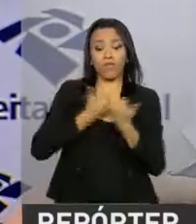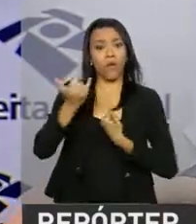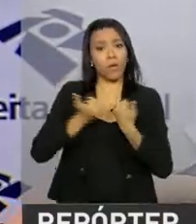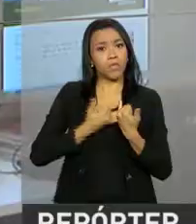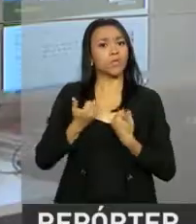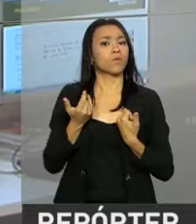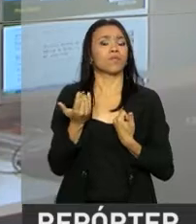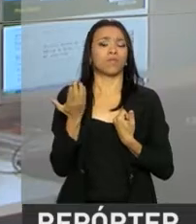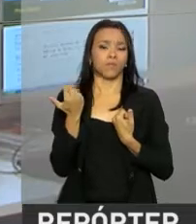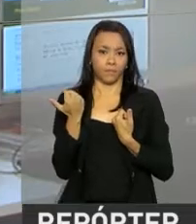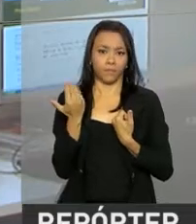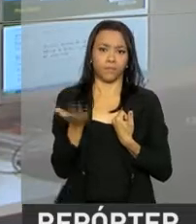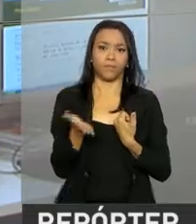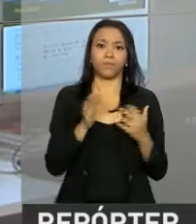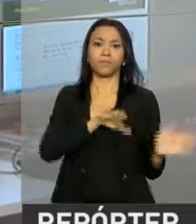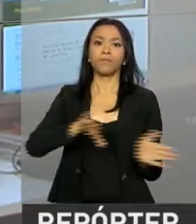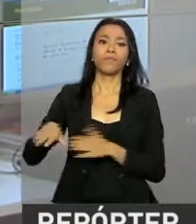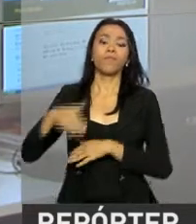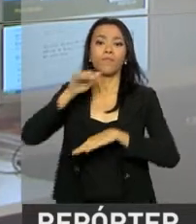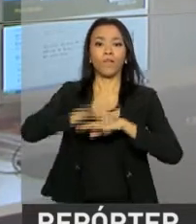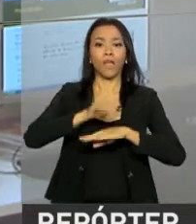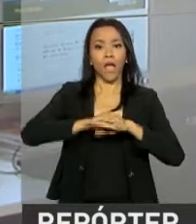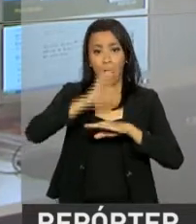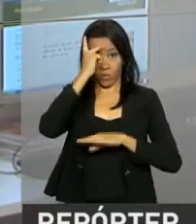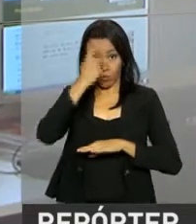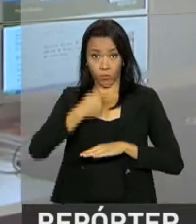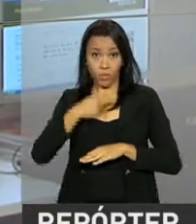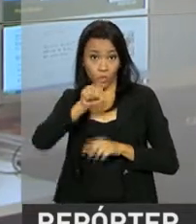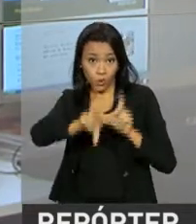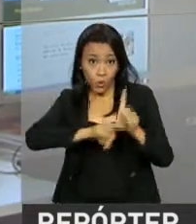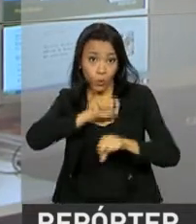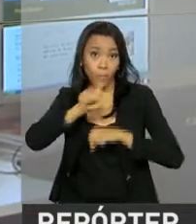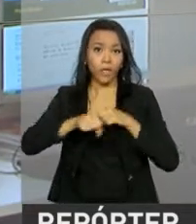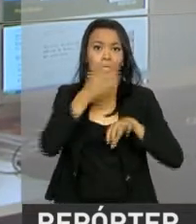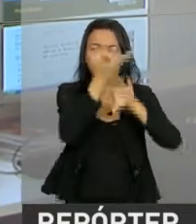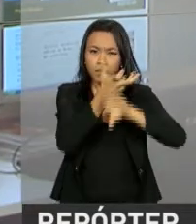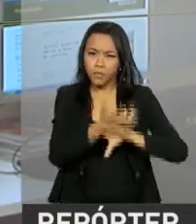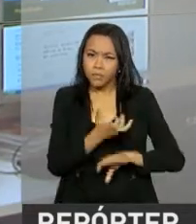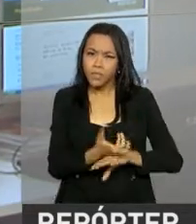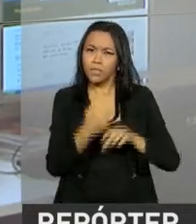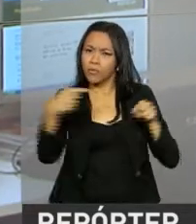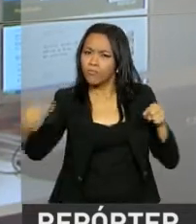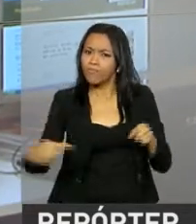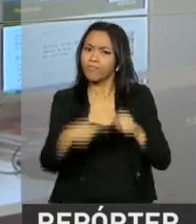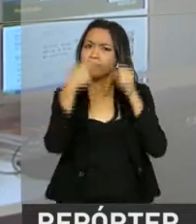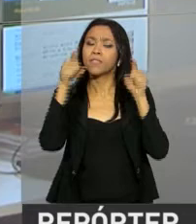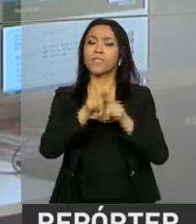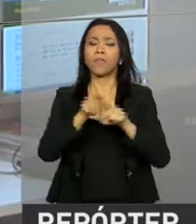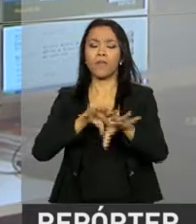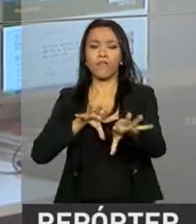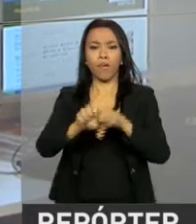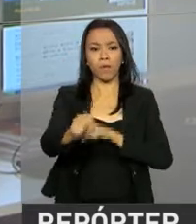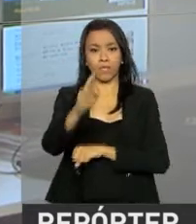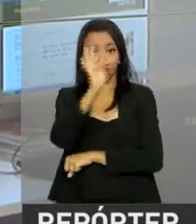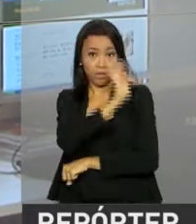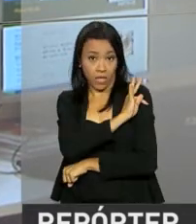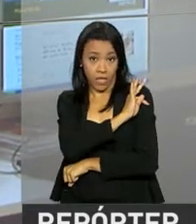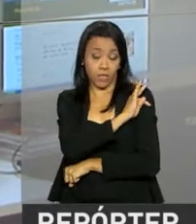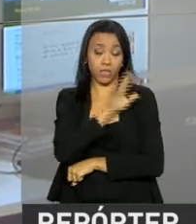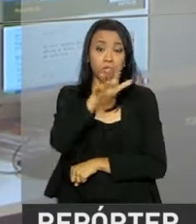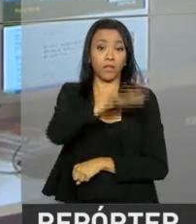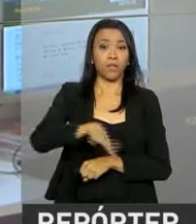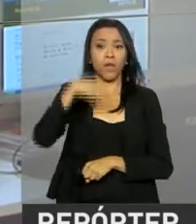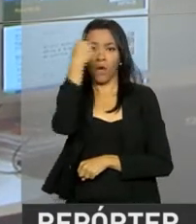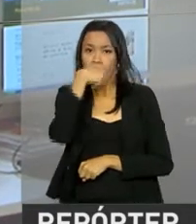à autonomia para escolher as matérias de maior afinidade ea opção de formação técnica profissional na